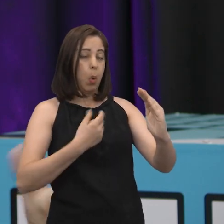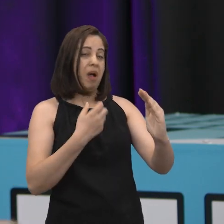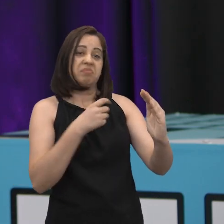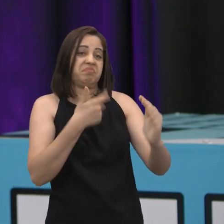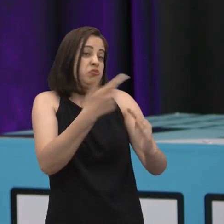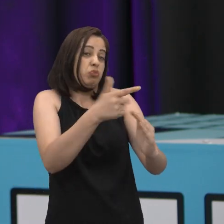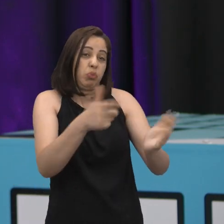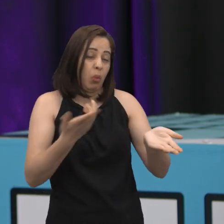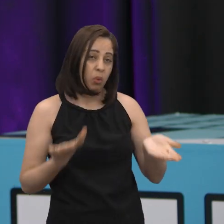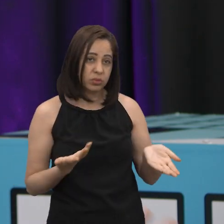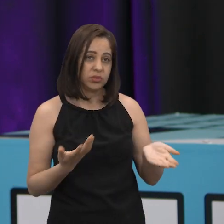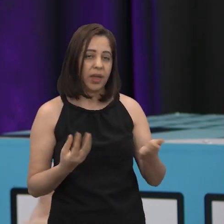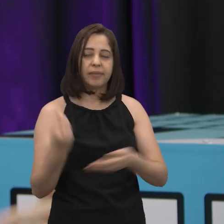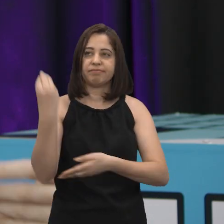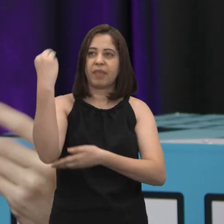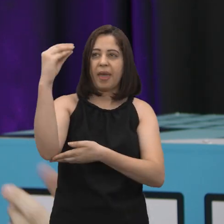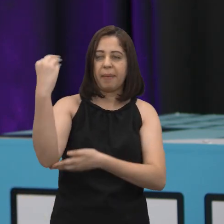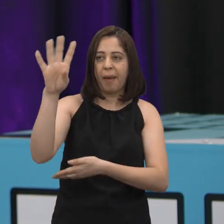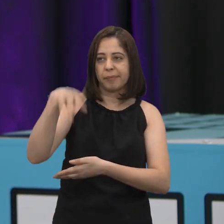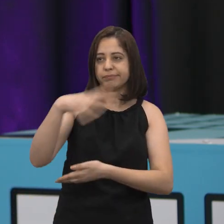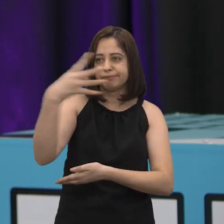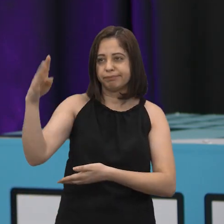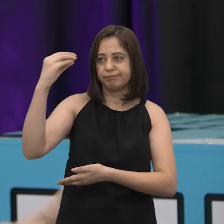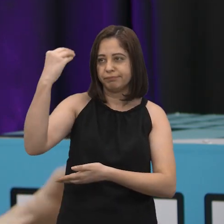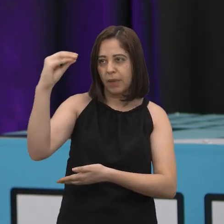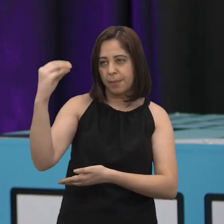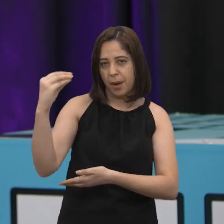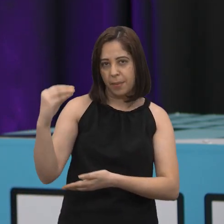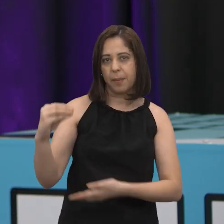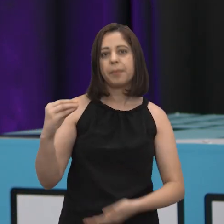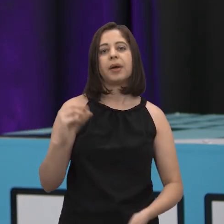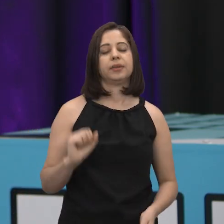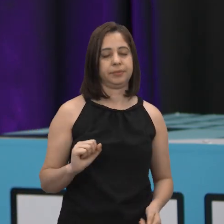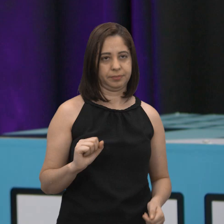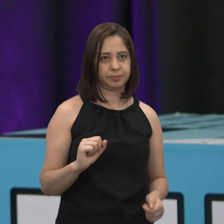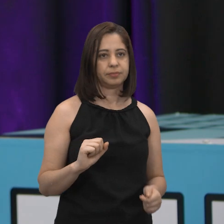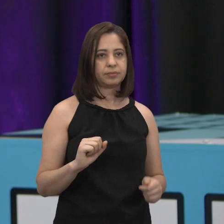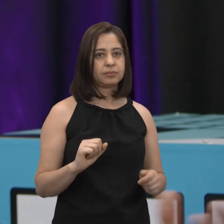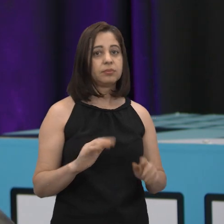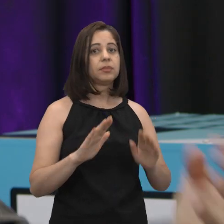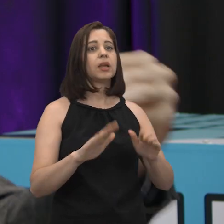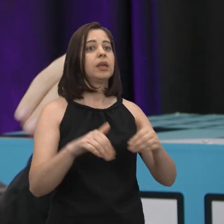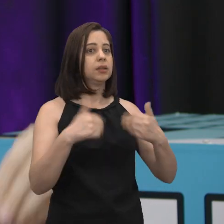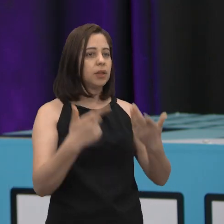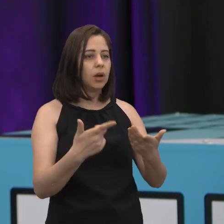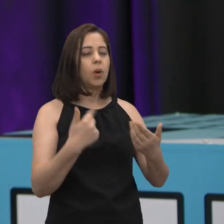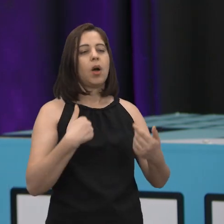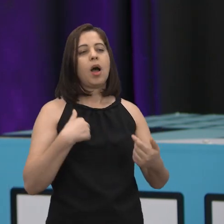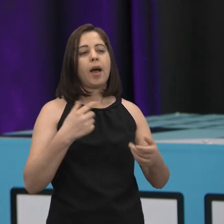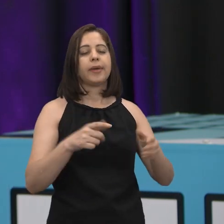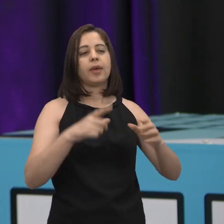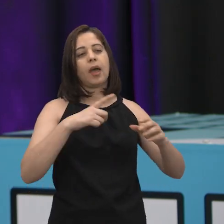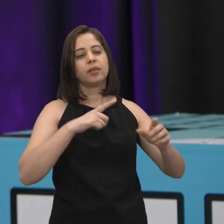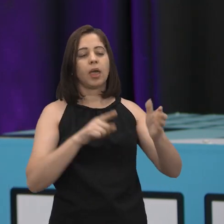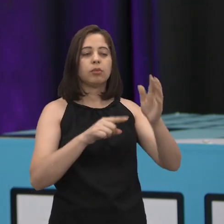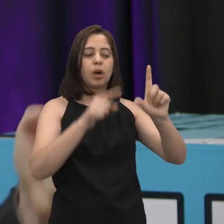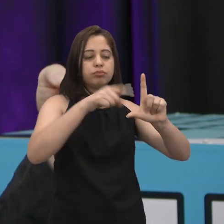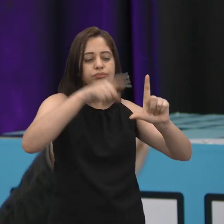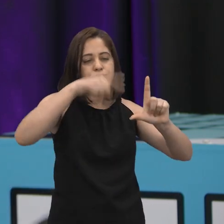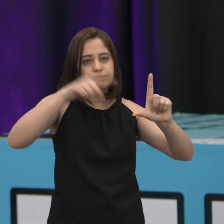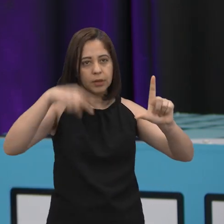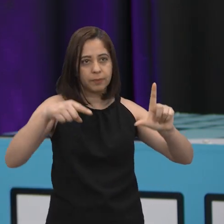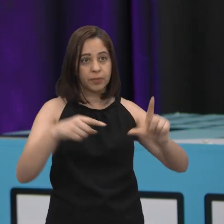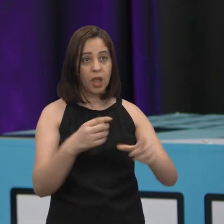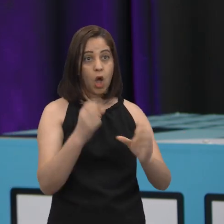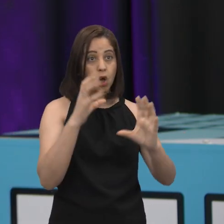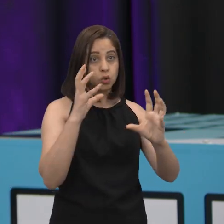domicílio, como se ele fosse uma média. Então, ele não fica sem dado, né? Eles fazem um procedimento estatístico no qual é atribuído um dado àquele domicílio. No